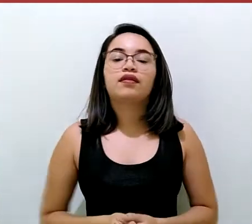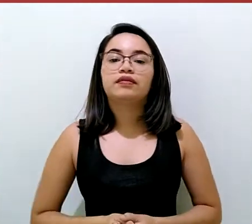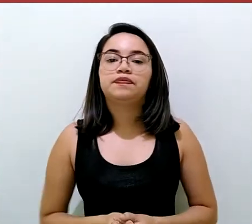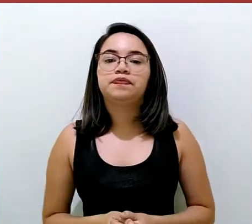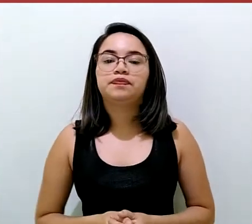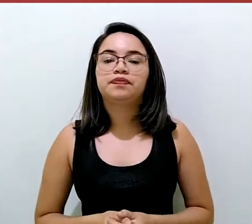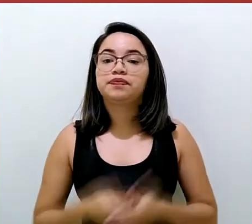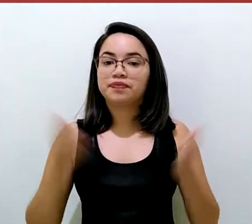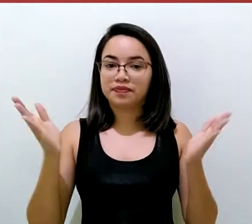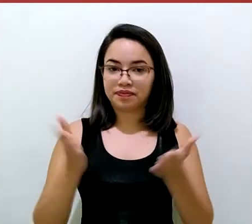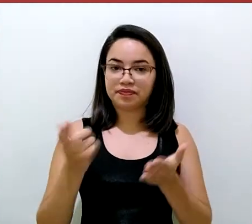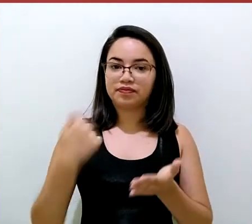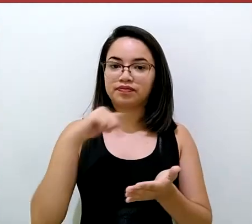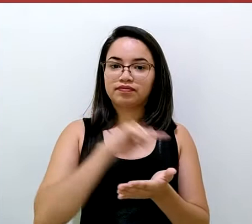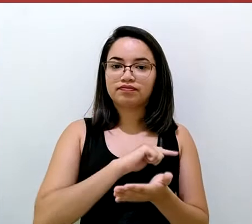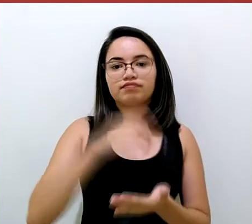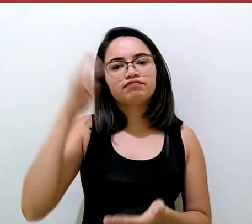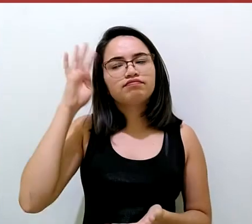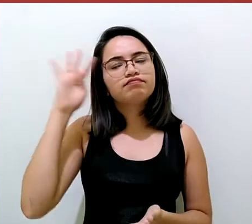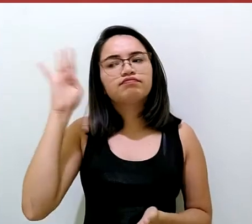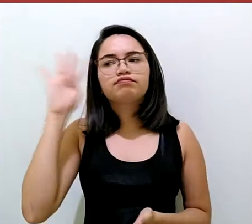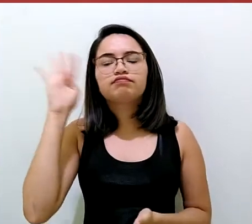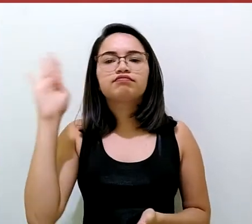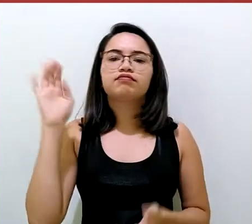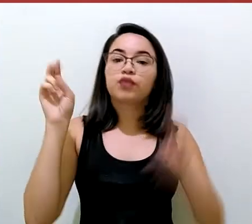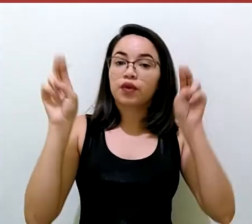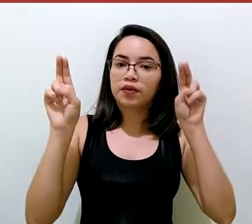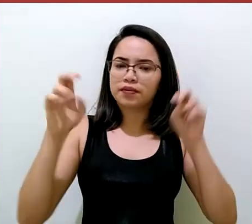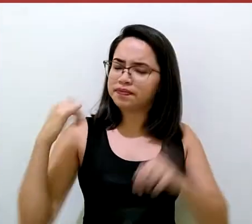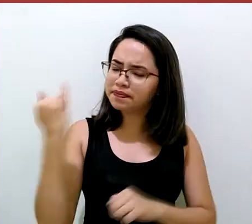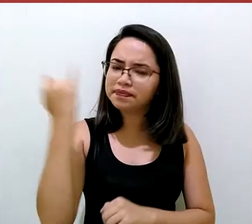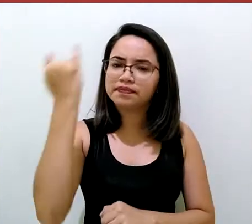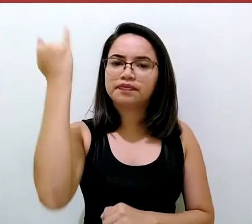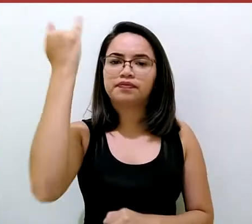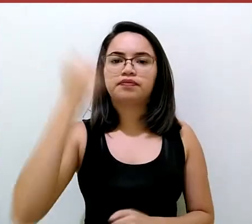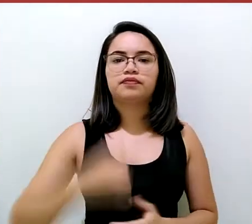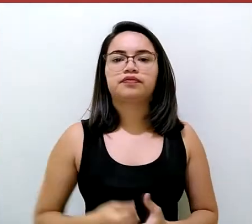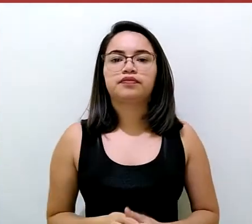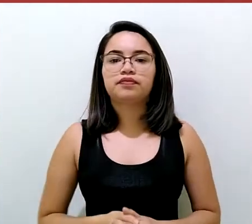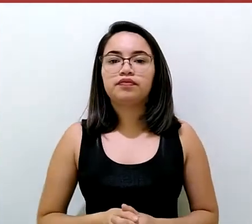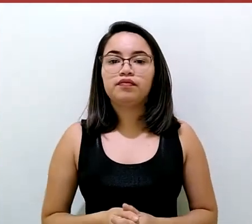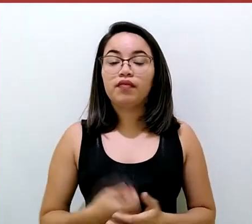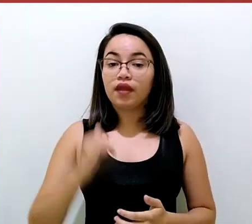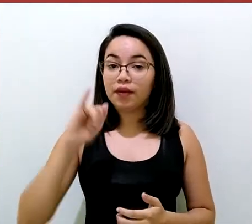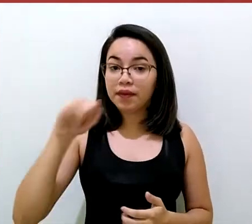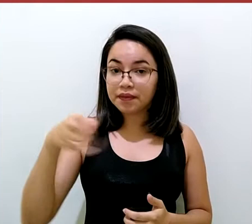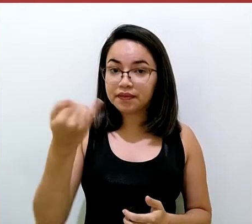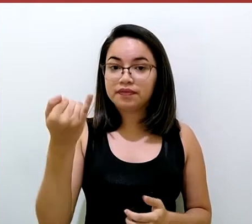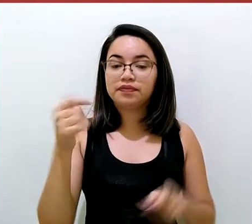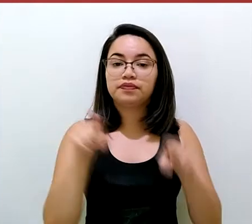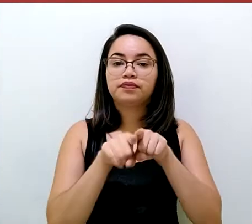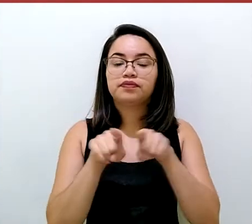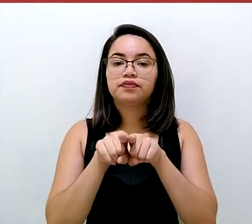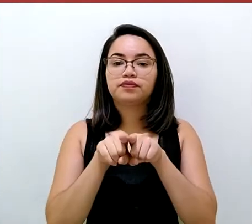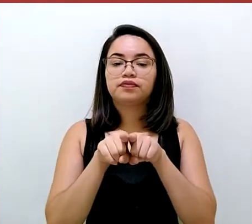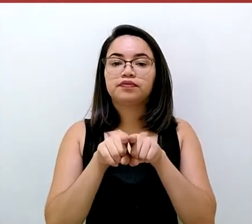E hoje nós vamos meditar sobre um assunto muito importante e aproveitando